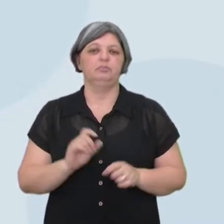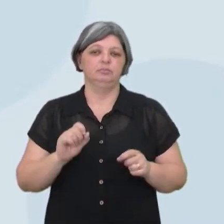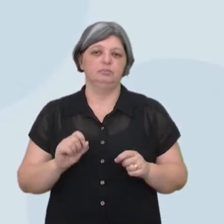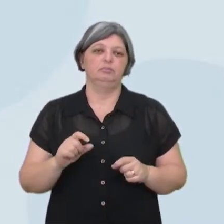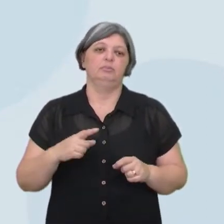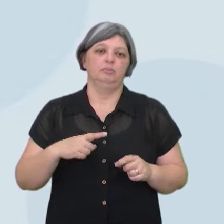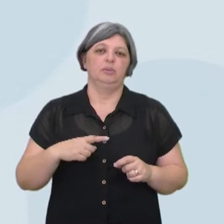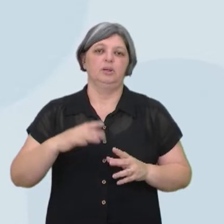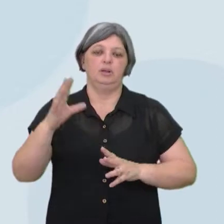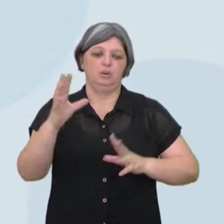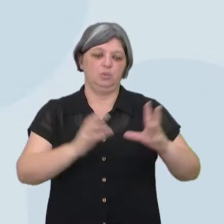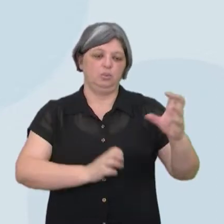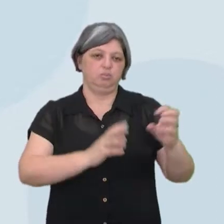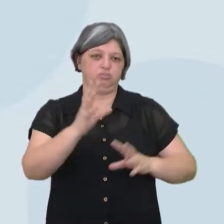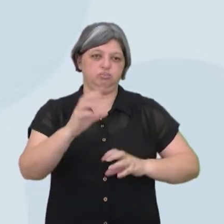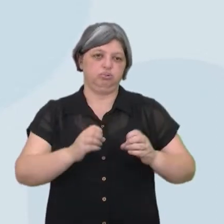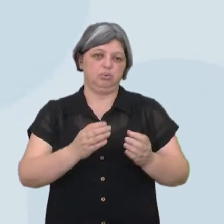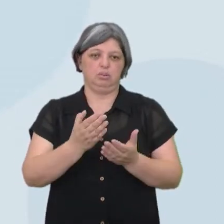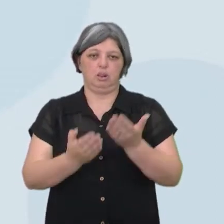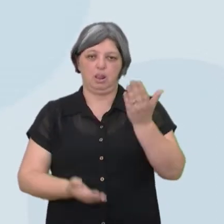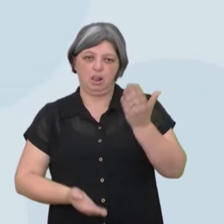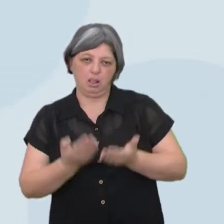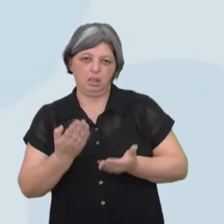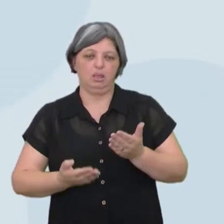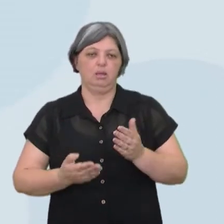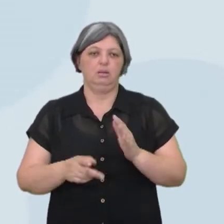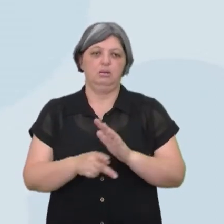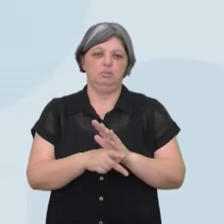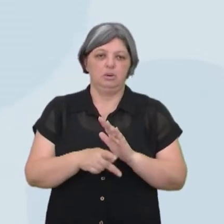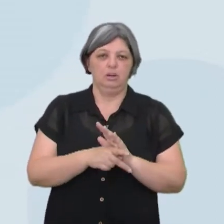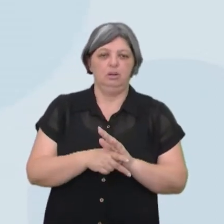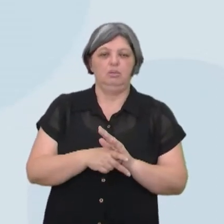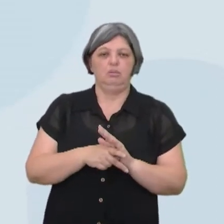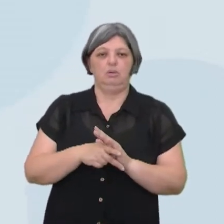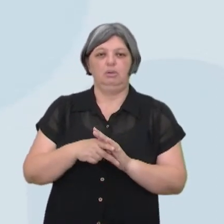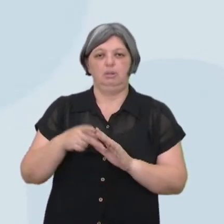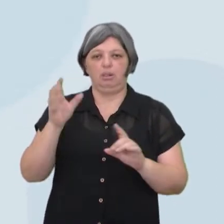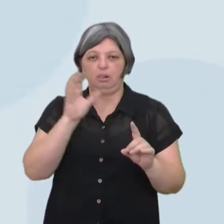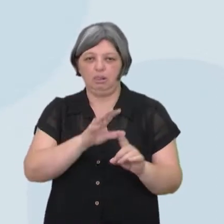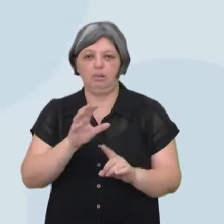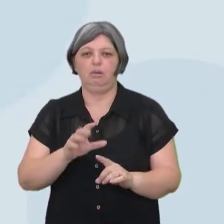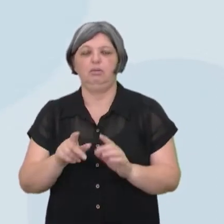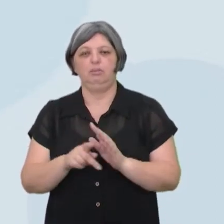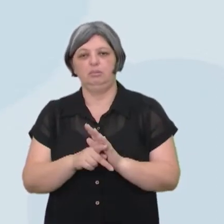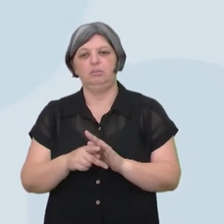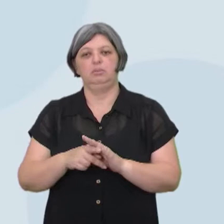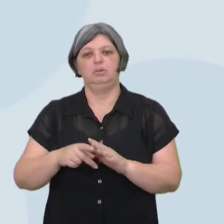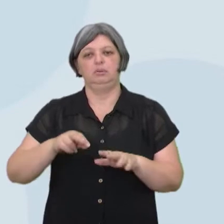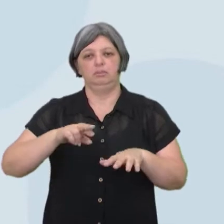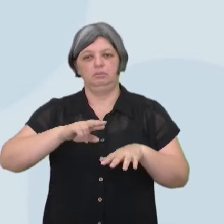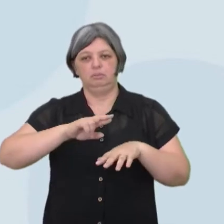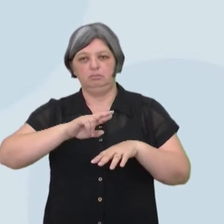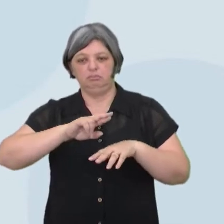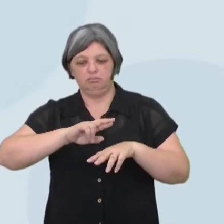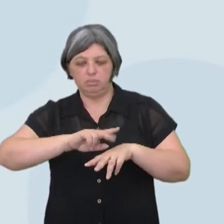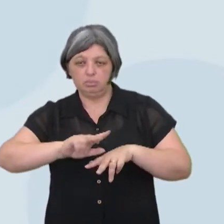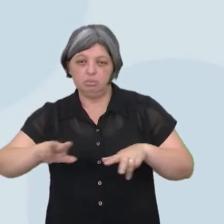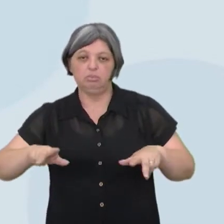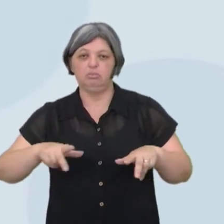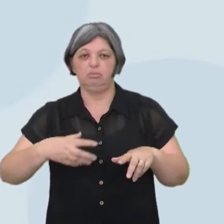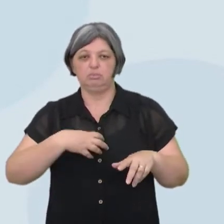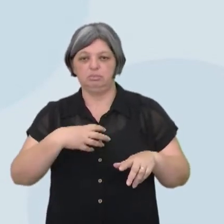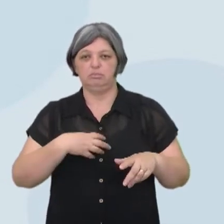ocorram conflitos, desequilíbrios e ameaças a grupos sociais, a diversidade de modos de vida,